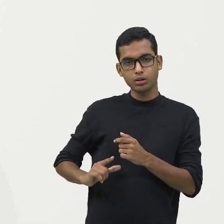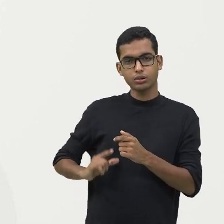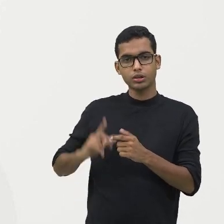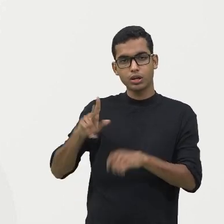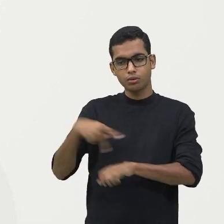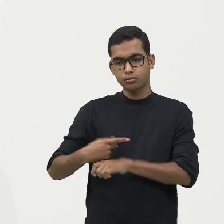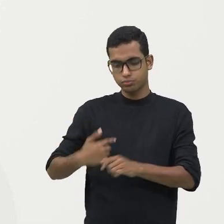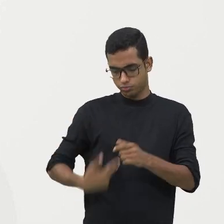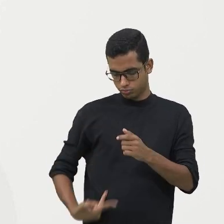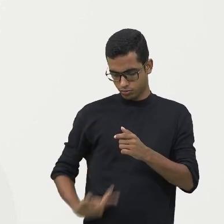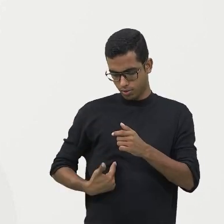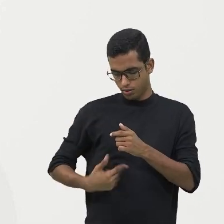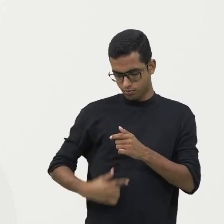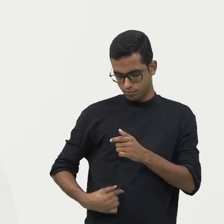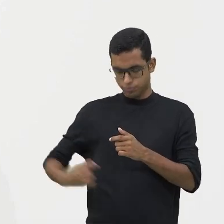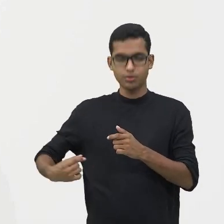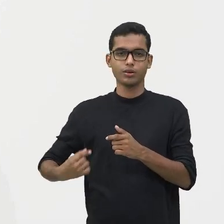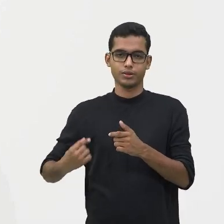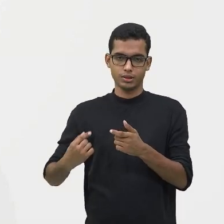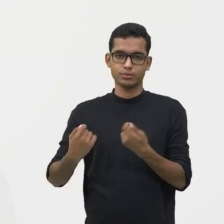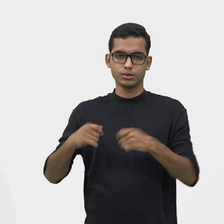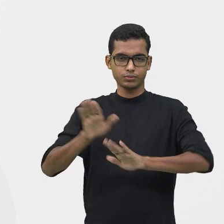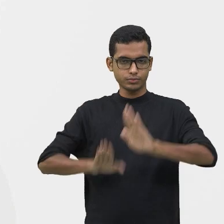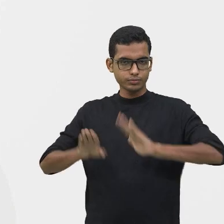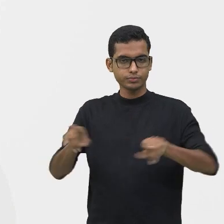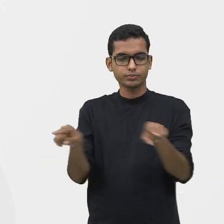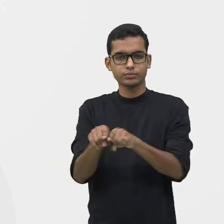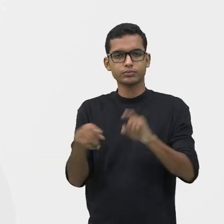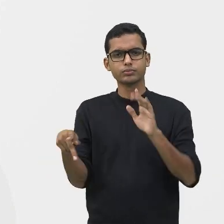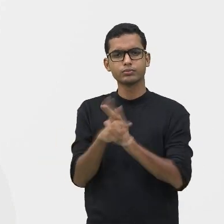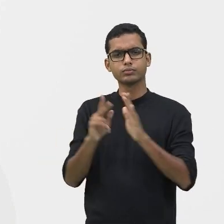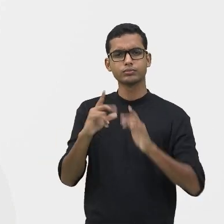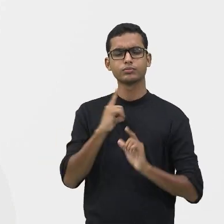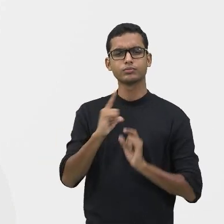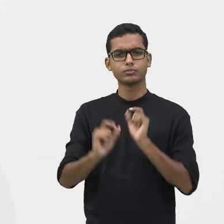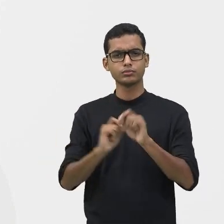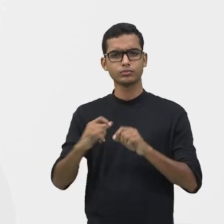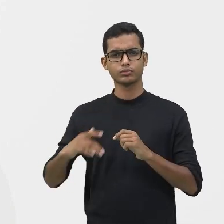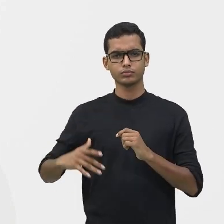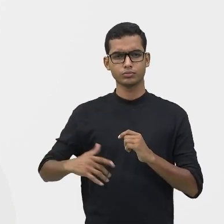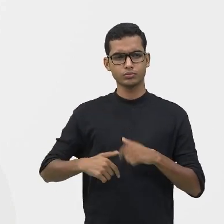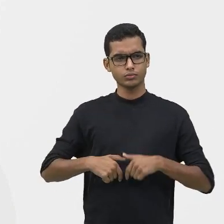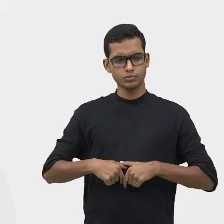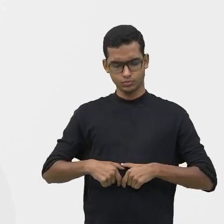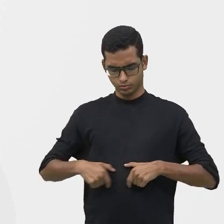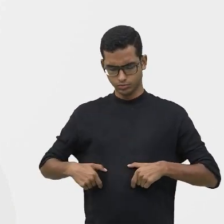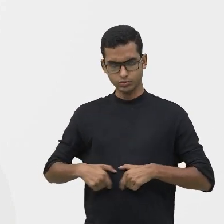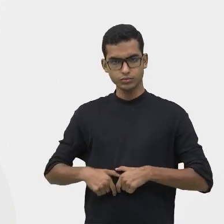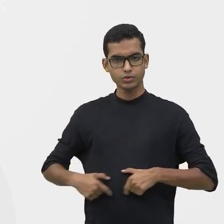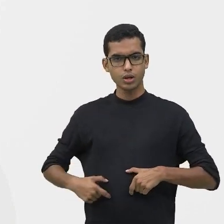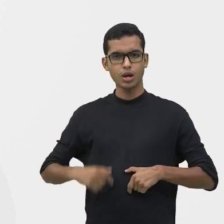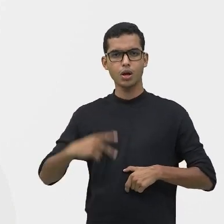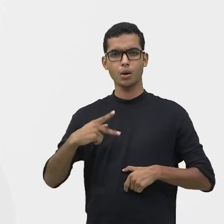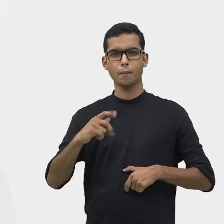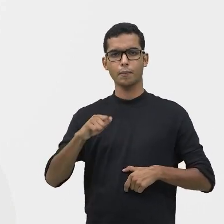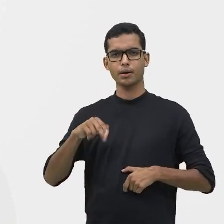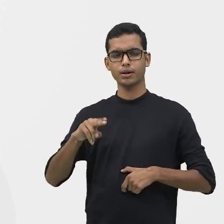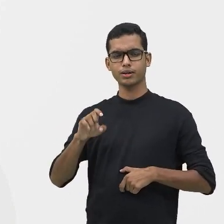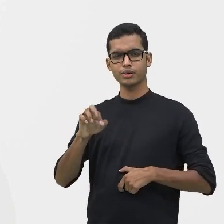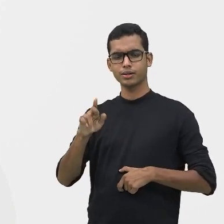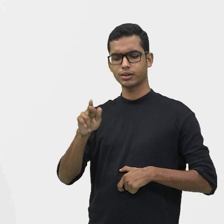outra glândula anexa, vai produzir o suco